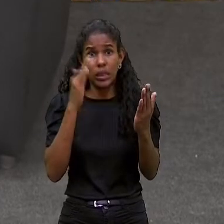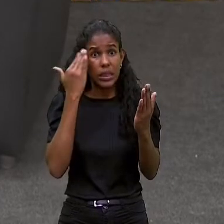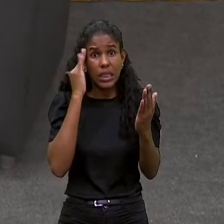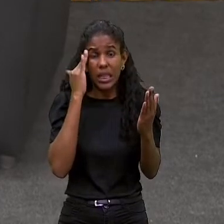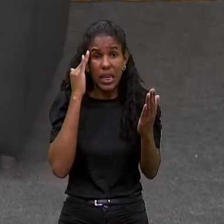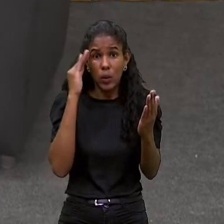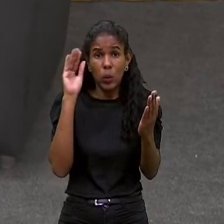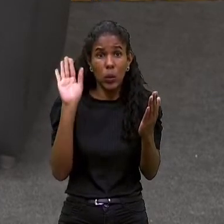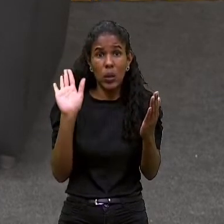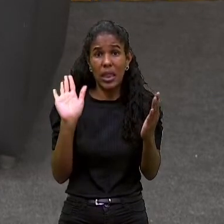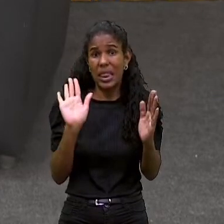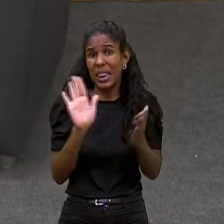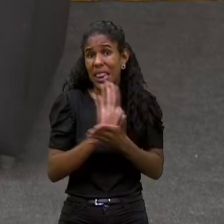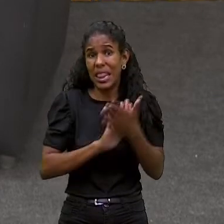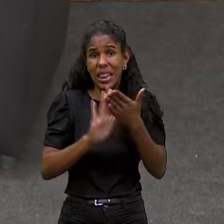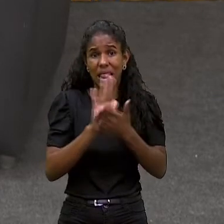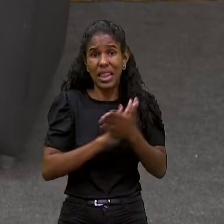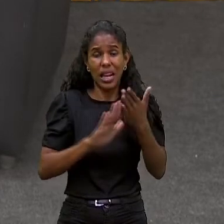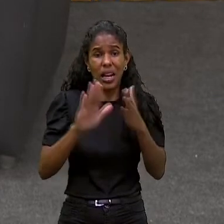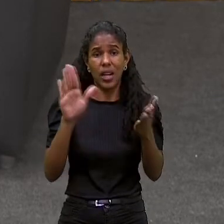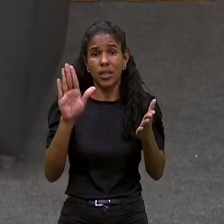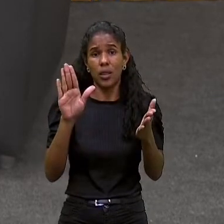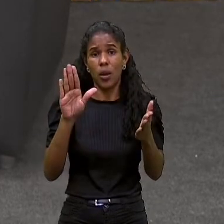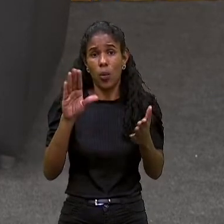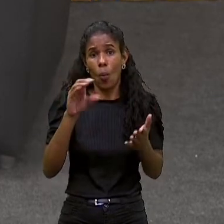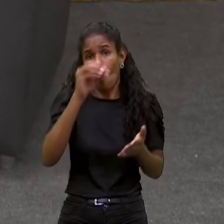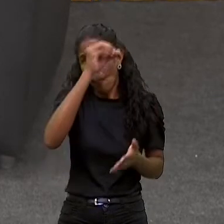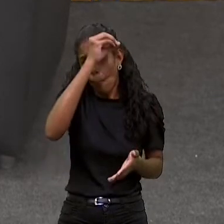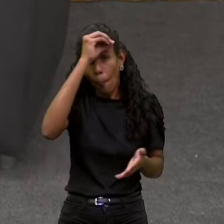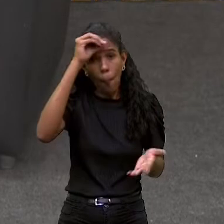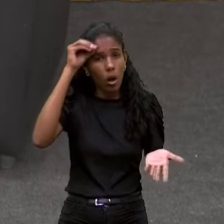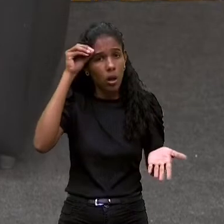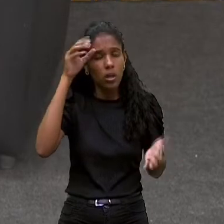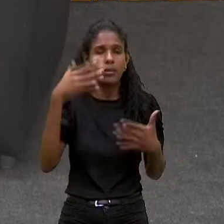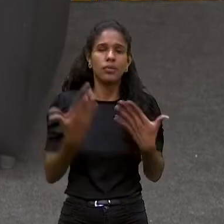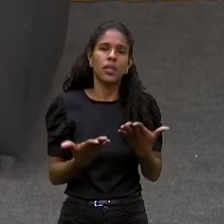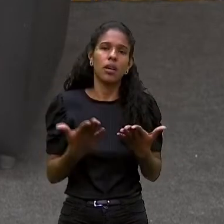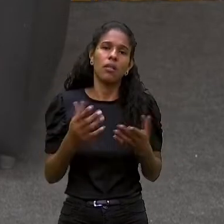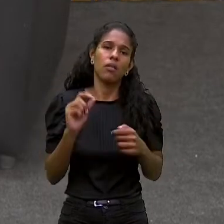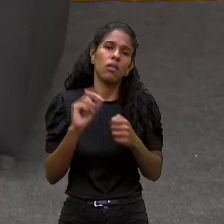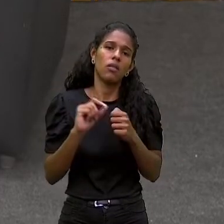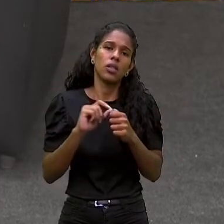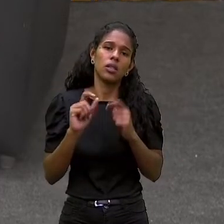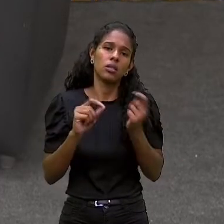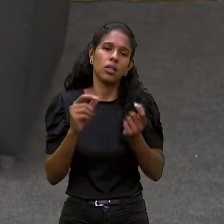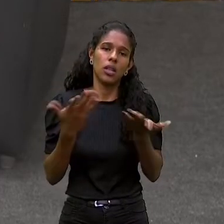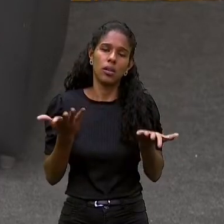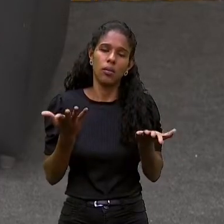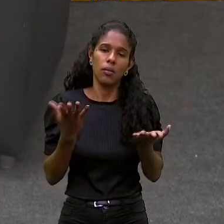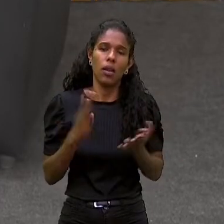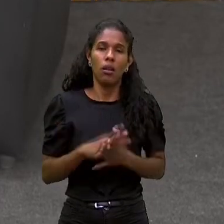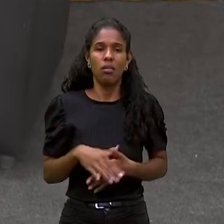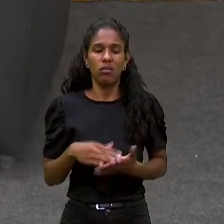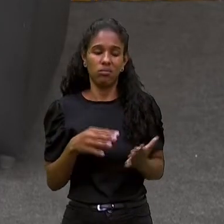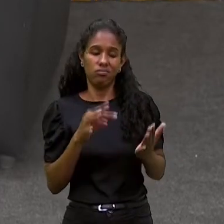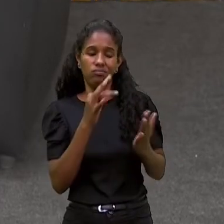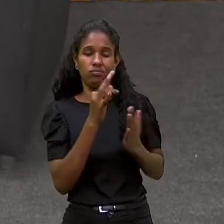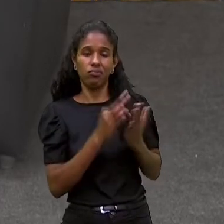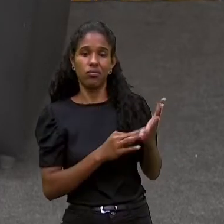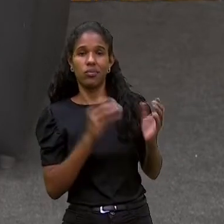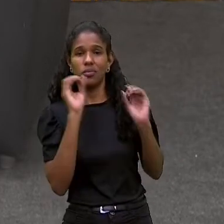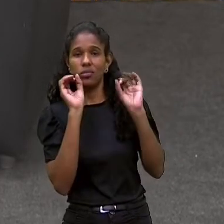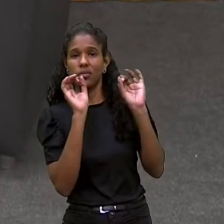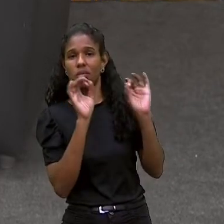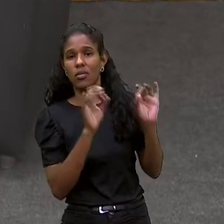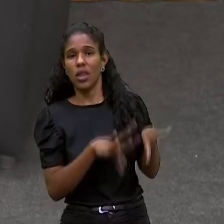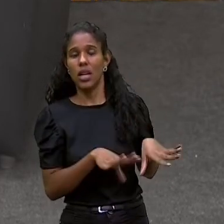que você já tem no seu dia a dia, porém nem tanto que você não consiga entendê-la. Ou seja, ela deve te puxar um pouco